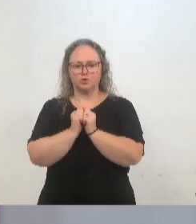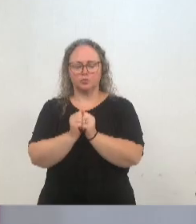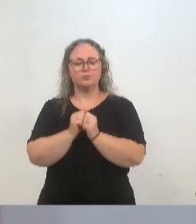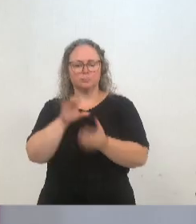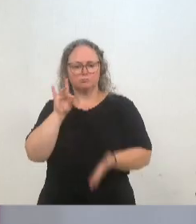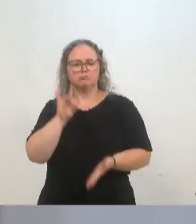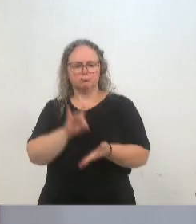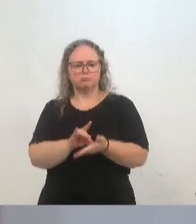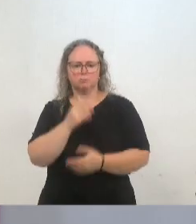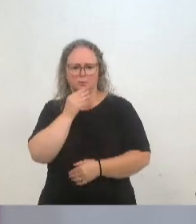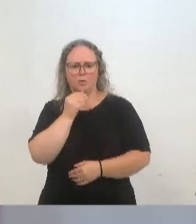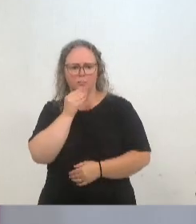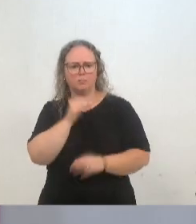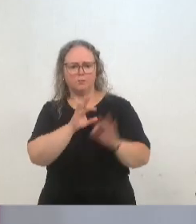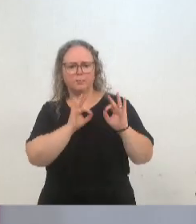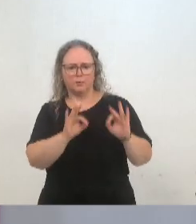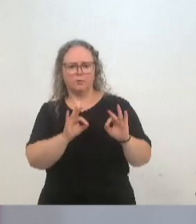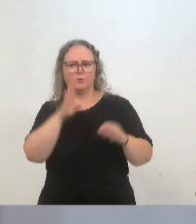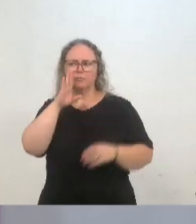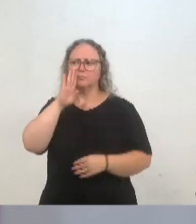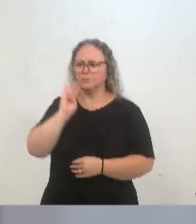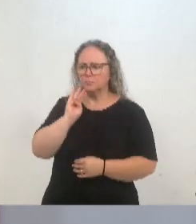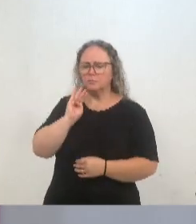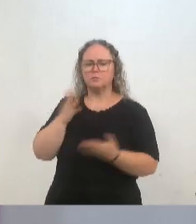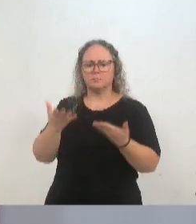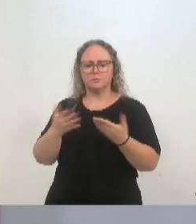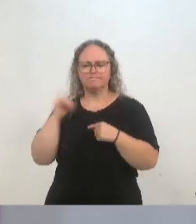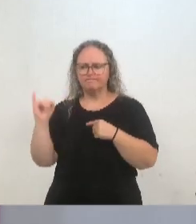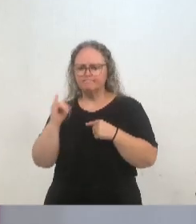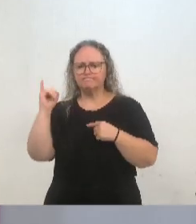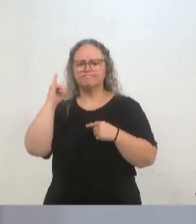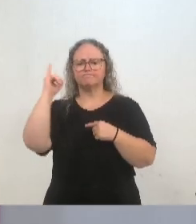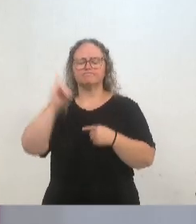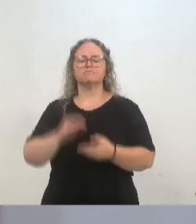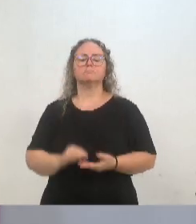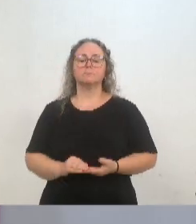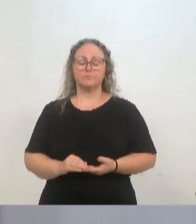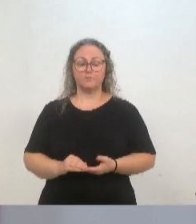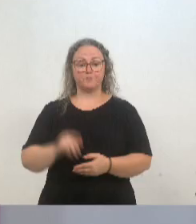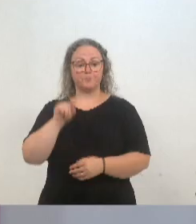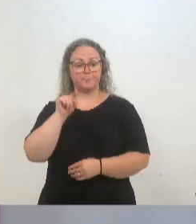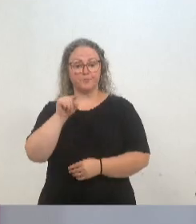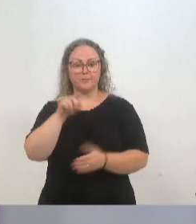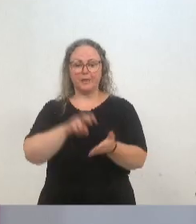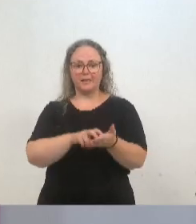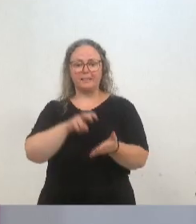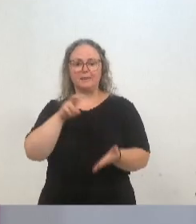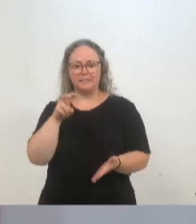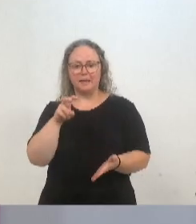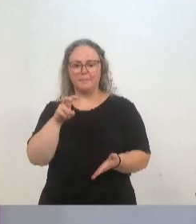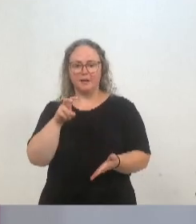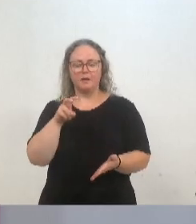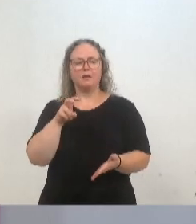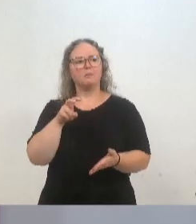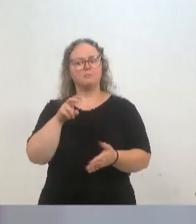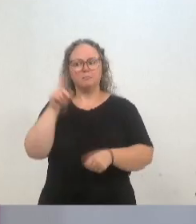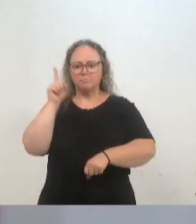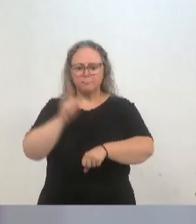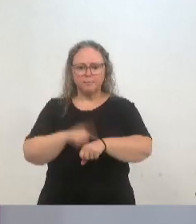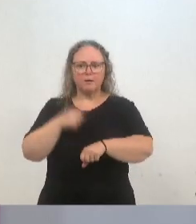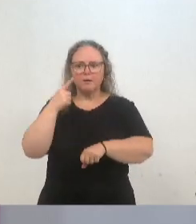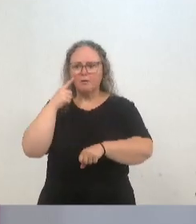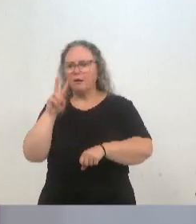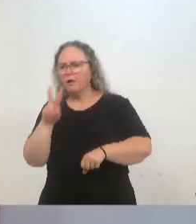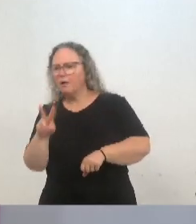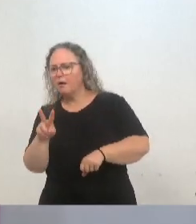procura colocar o recurso onde ele é mais necessário. E ali a gente viu necessidade. Inclusive, hoje de manhã, enquanto estávamos lá, em tempo real, a gente via